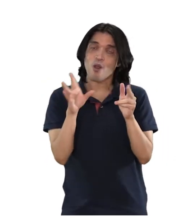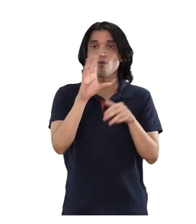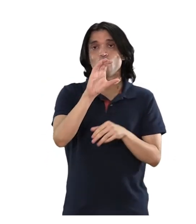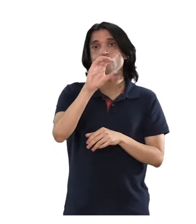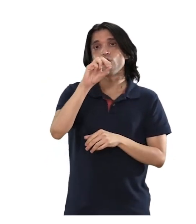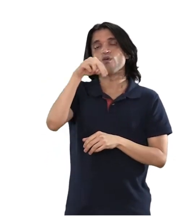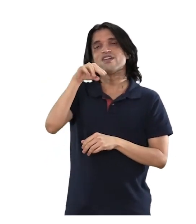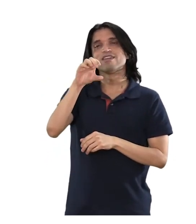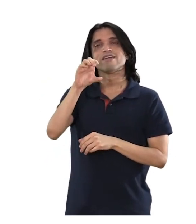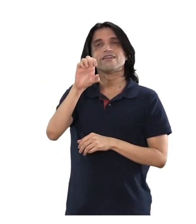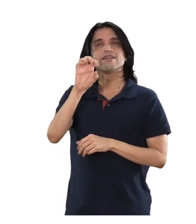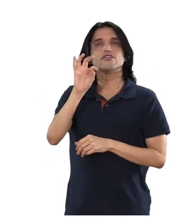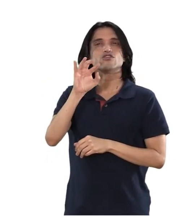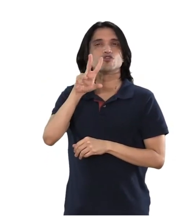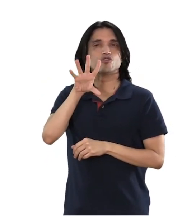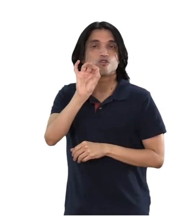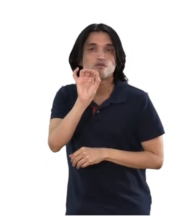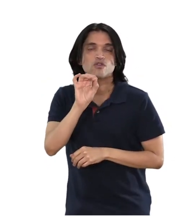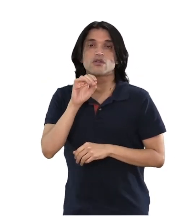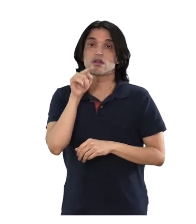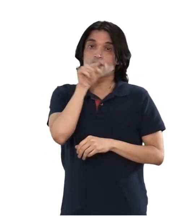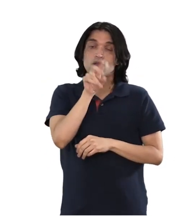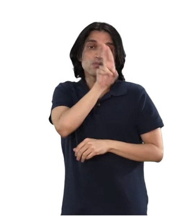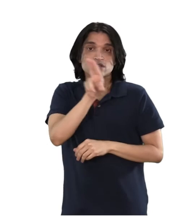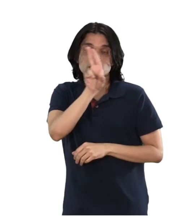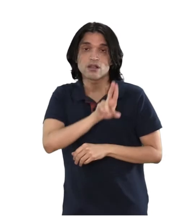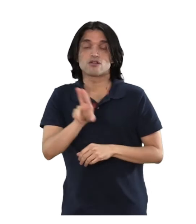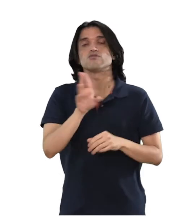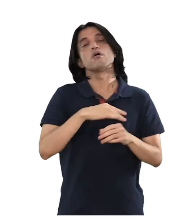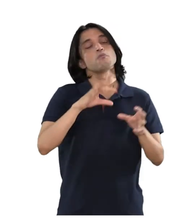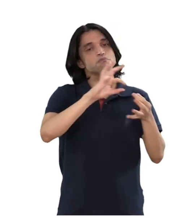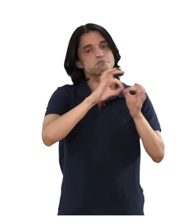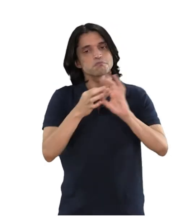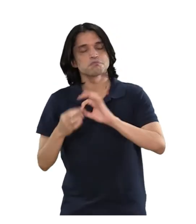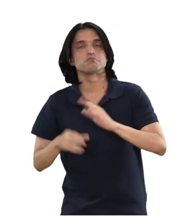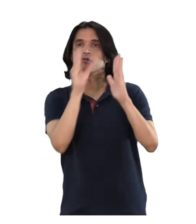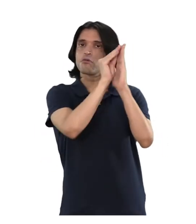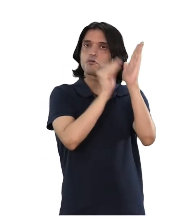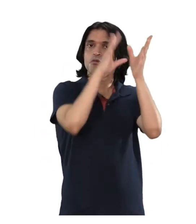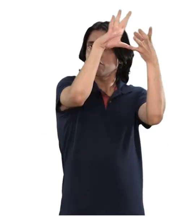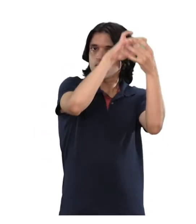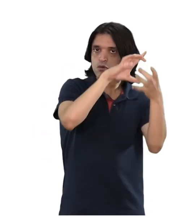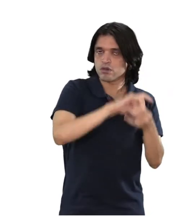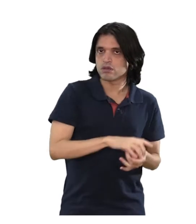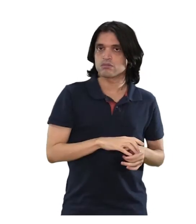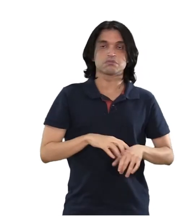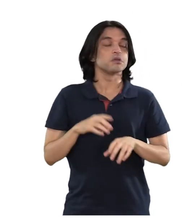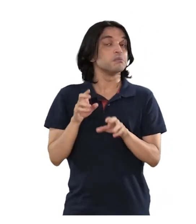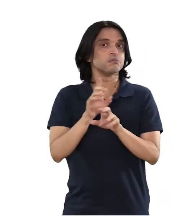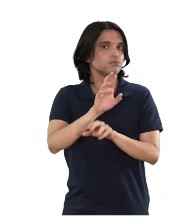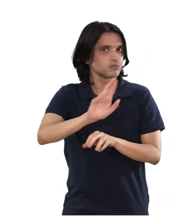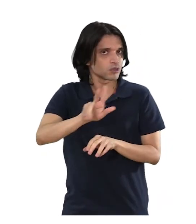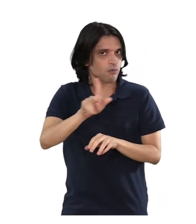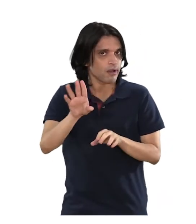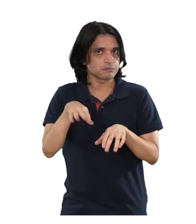é, seja coeso e coerente, e não apenas um amontoado de palavras ou frases sem sentido. Como nós